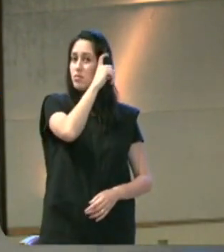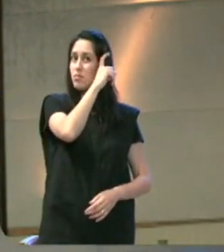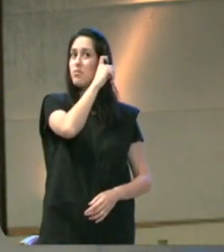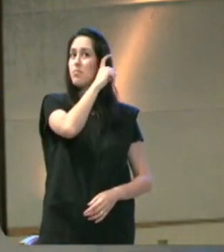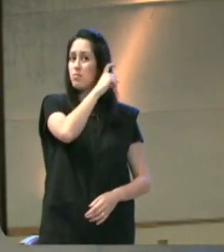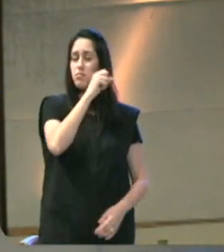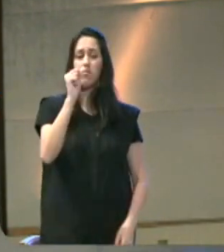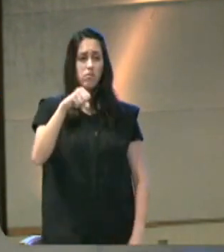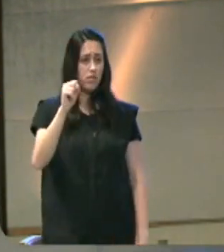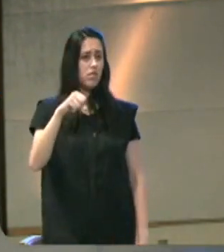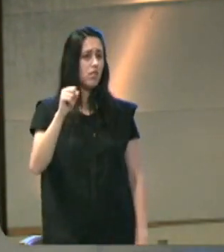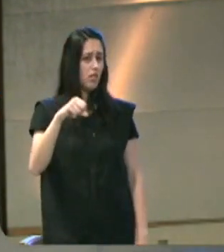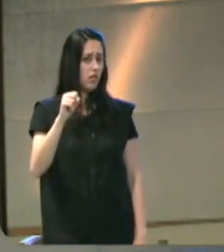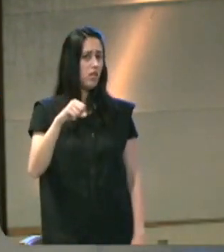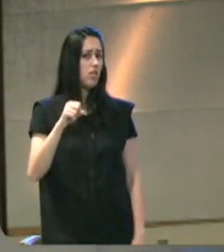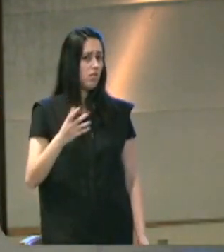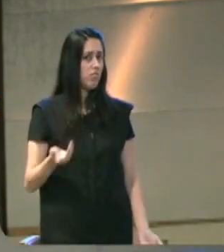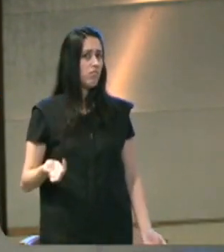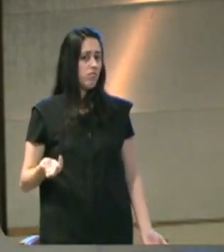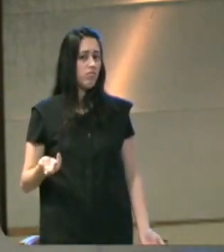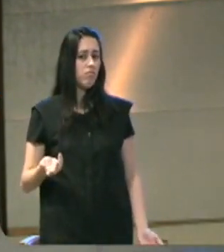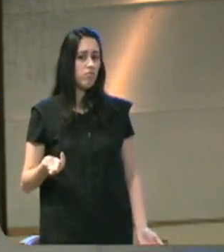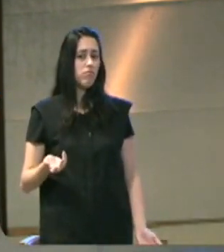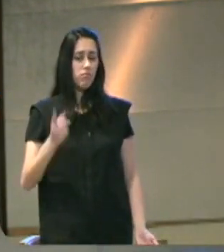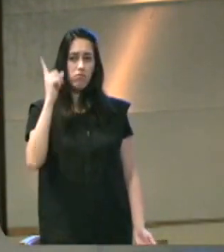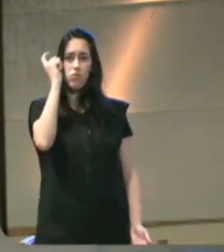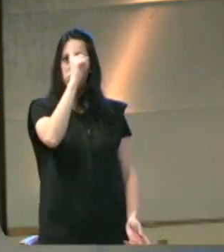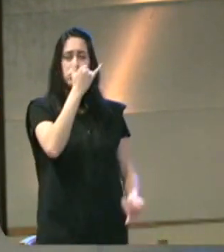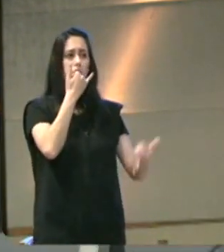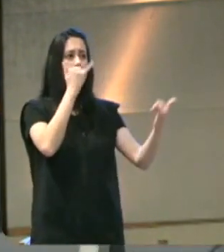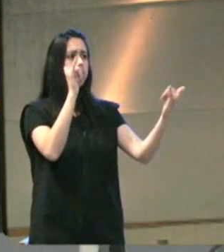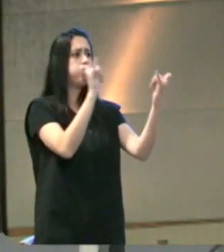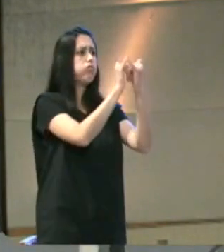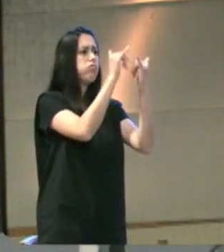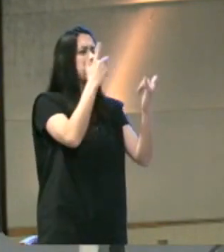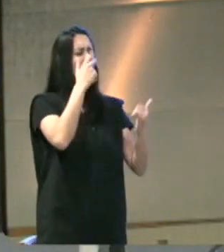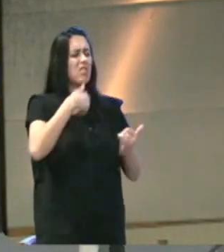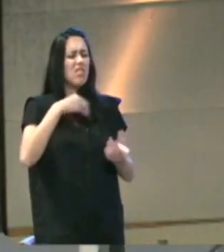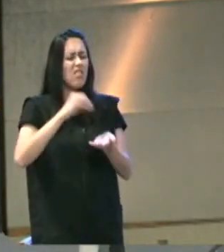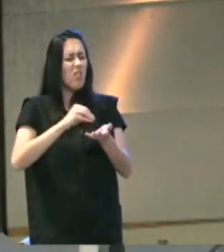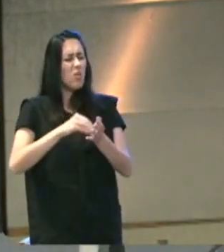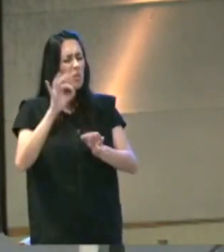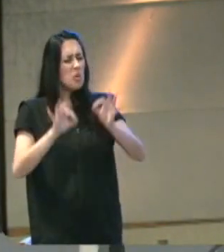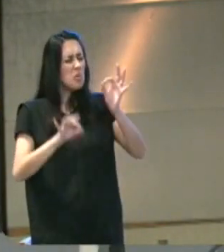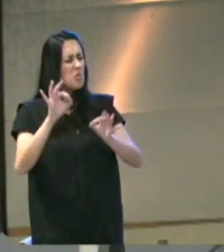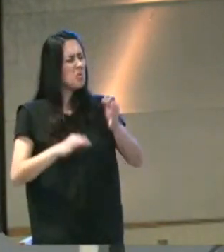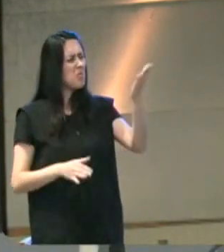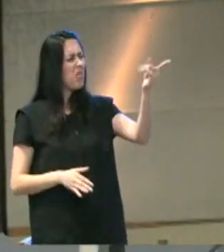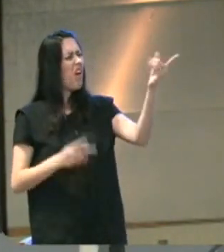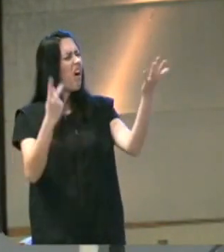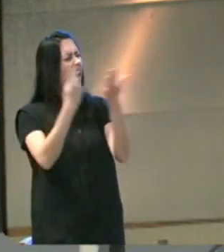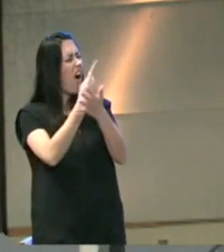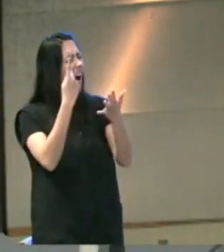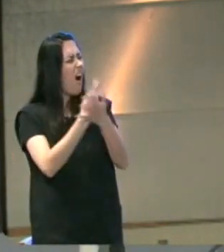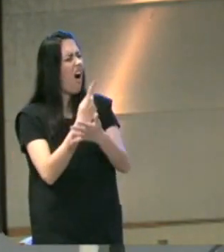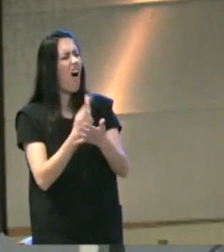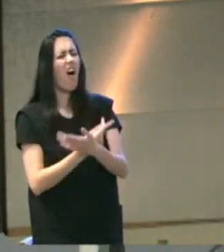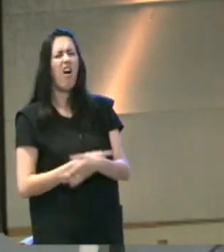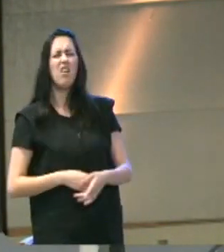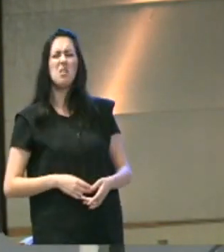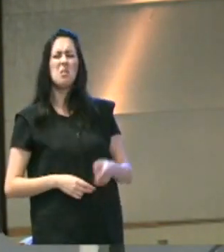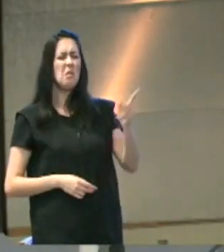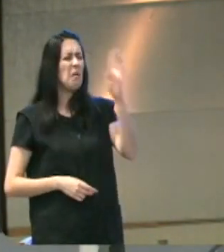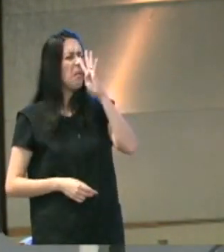É difícil perdoar porque há um sentimento de injustiça dentro da gente, de que a gente tem que pagar a